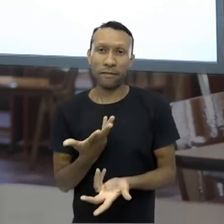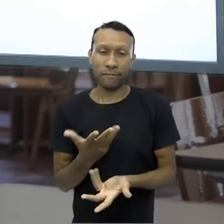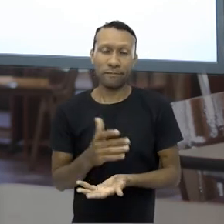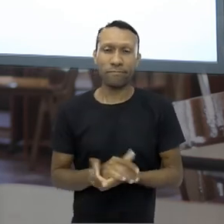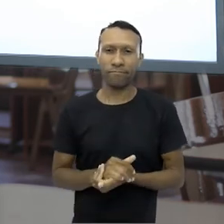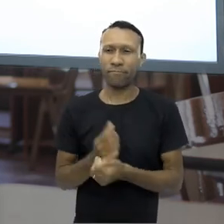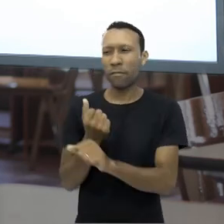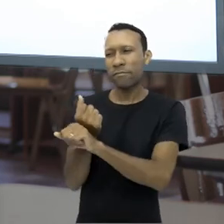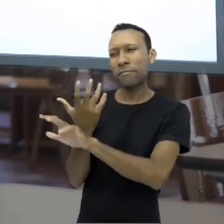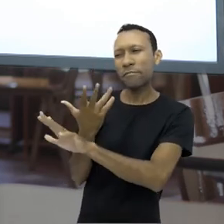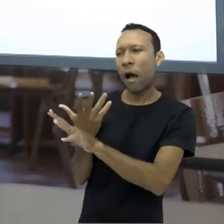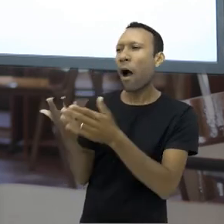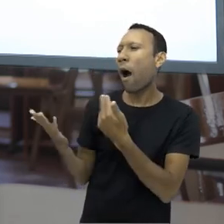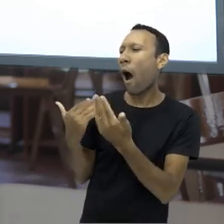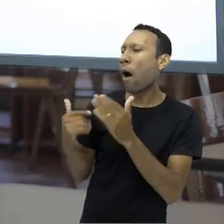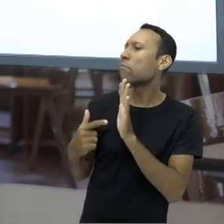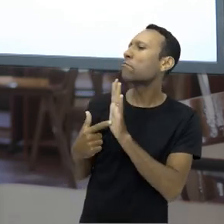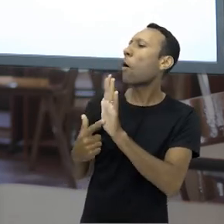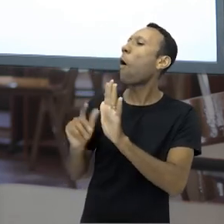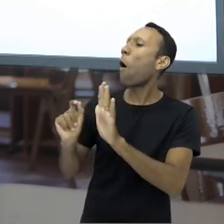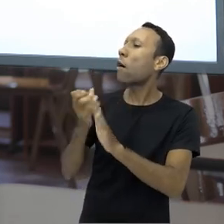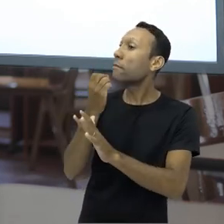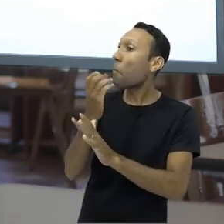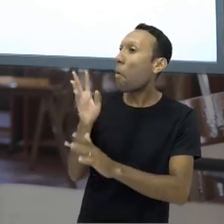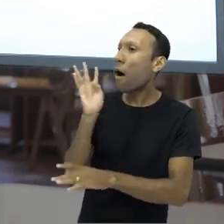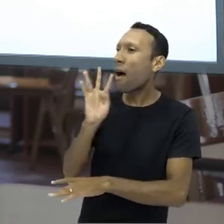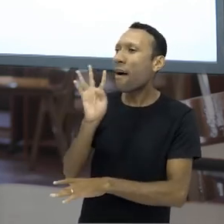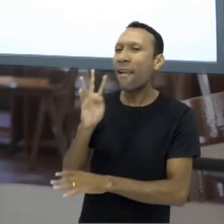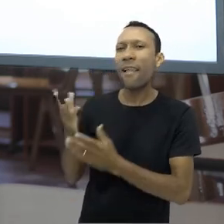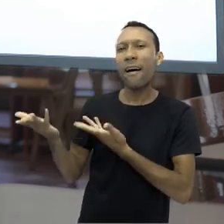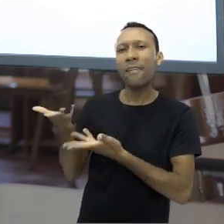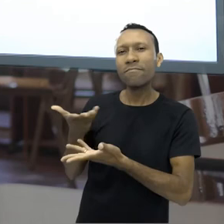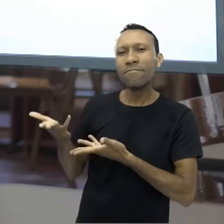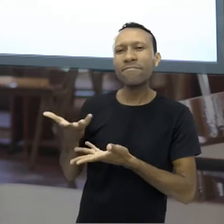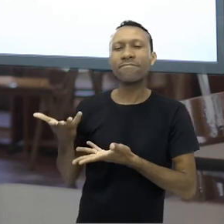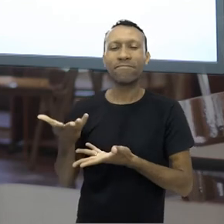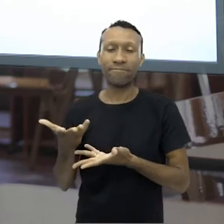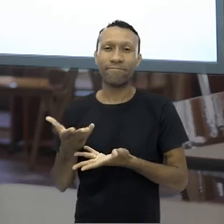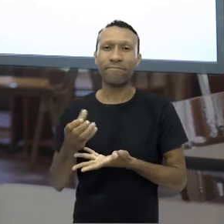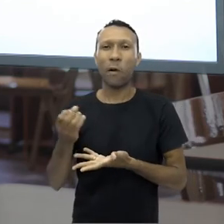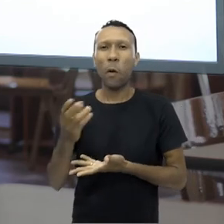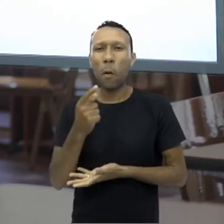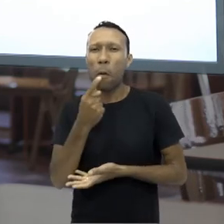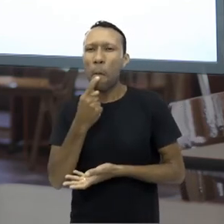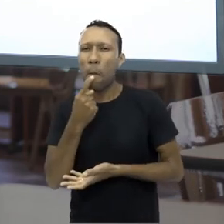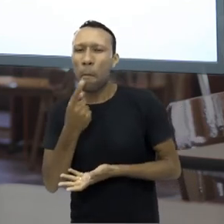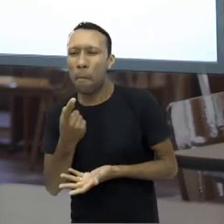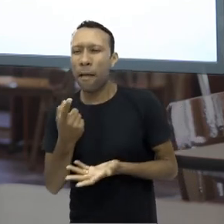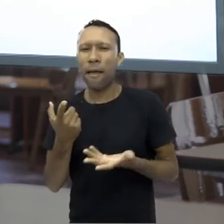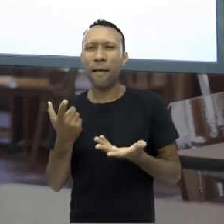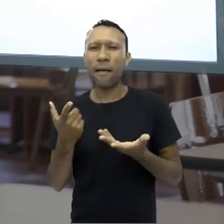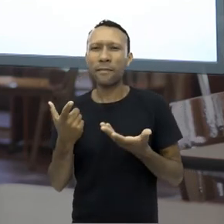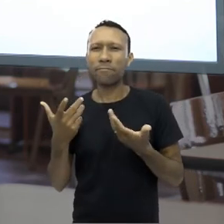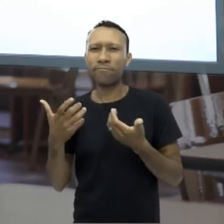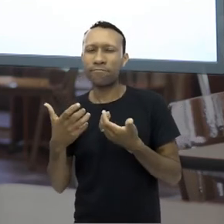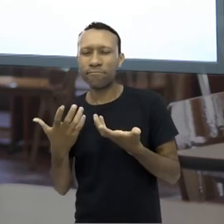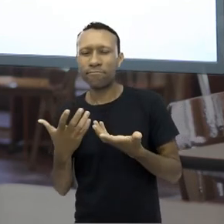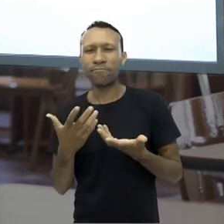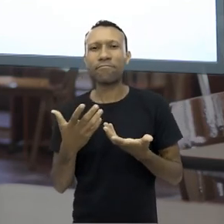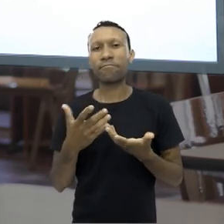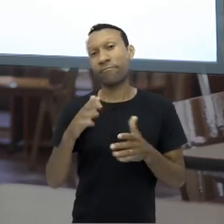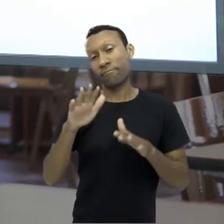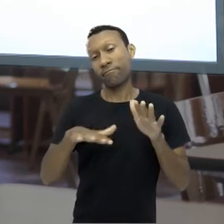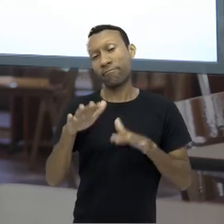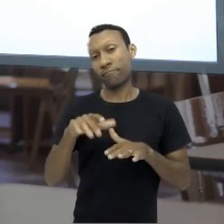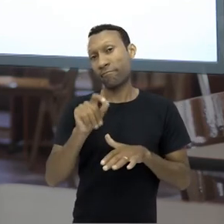claro que de forma remota, vocês podem analisar se o desenho que seu colega fez da sua casa ficou correto ou ficou próximo do que você descreveu, tá bom? Isso